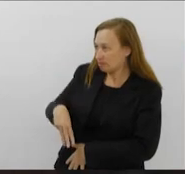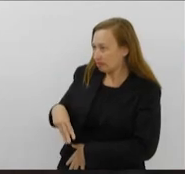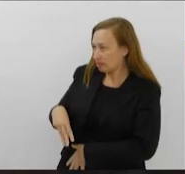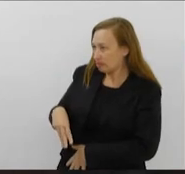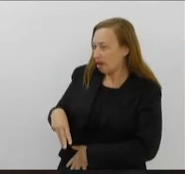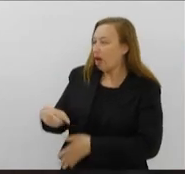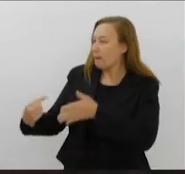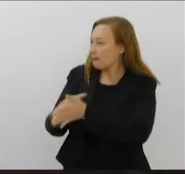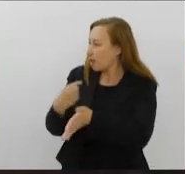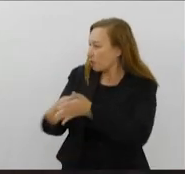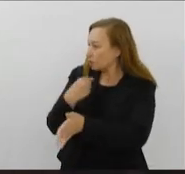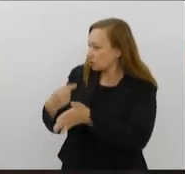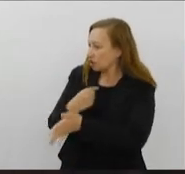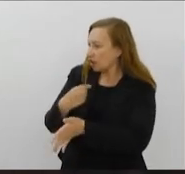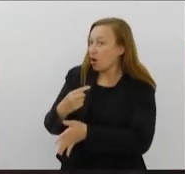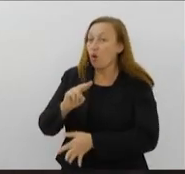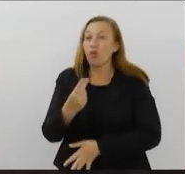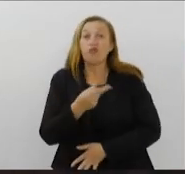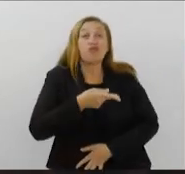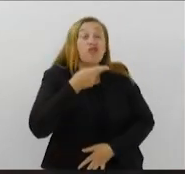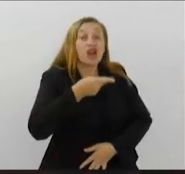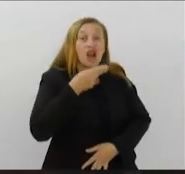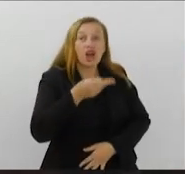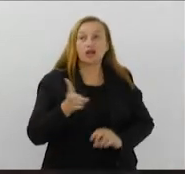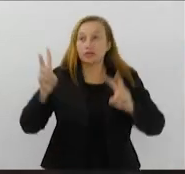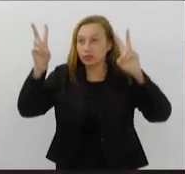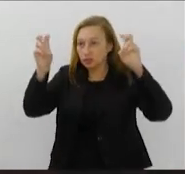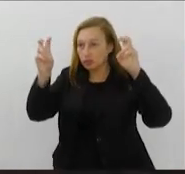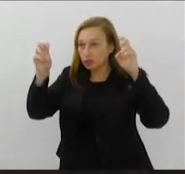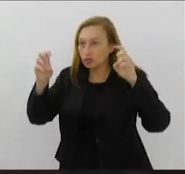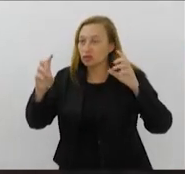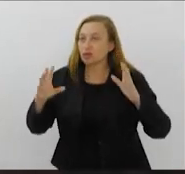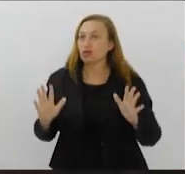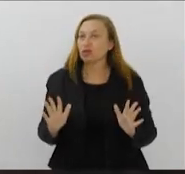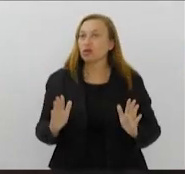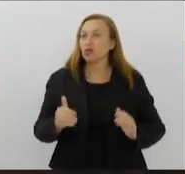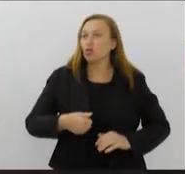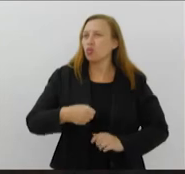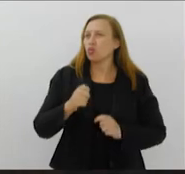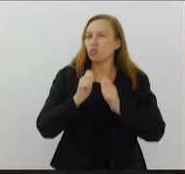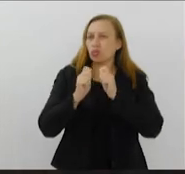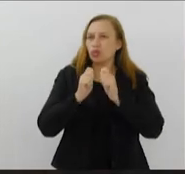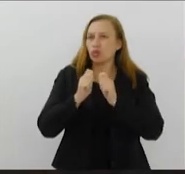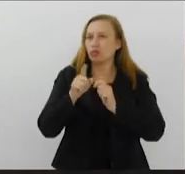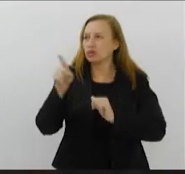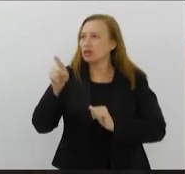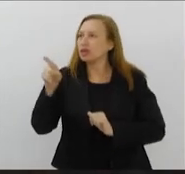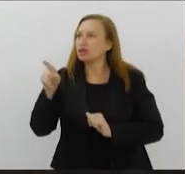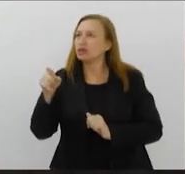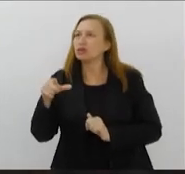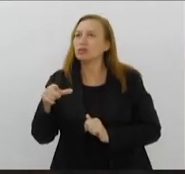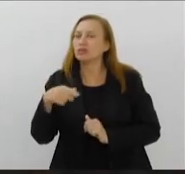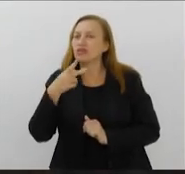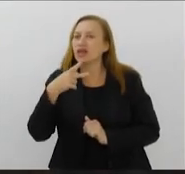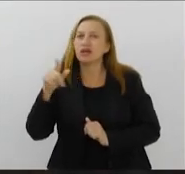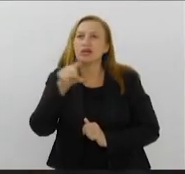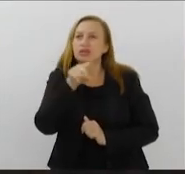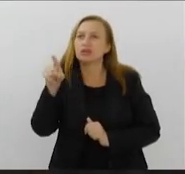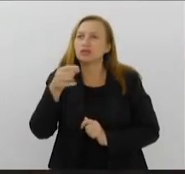se manifestar a respeito, eu vou franquear o uso. O microfone do Aparte está aqui, por acaso?